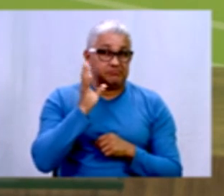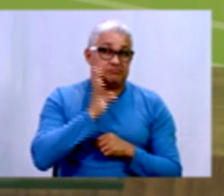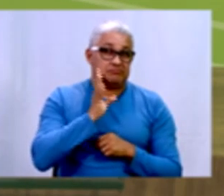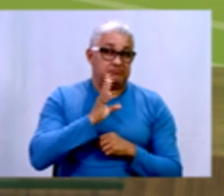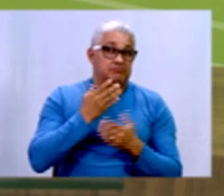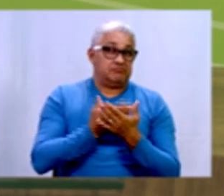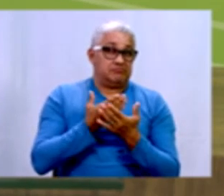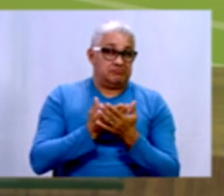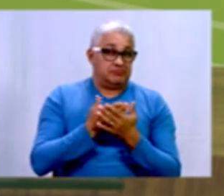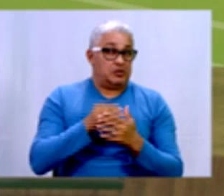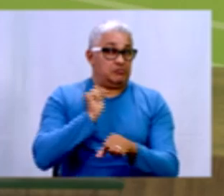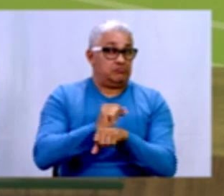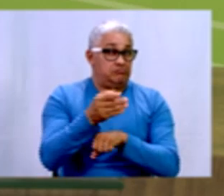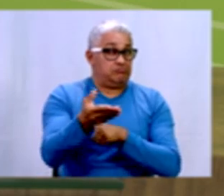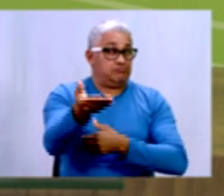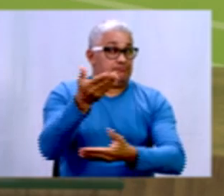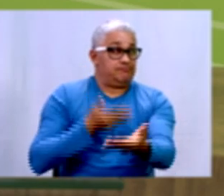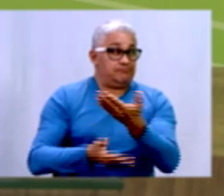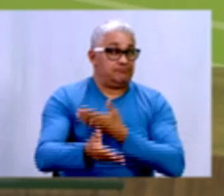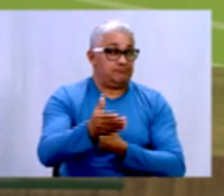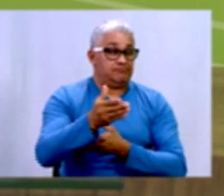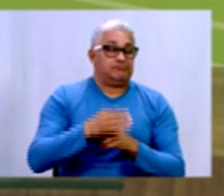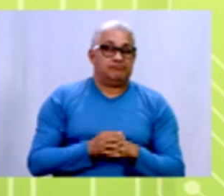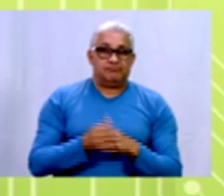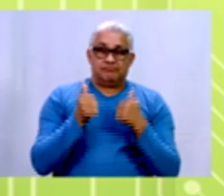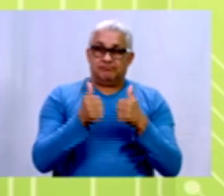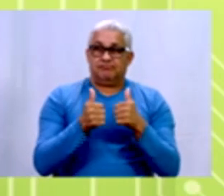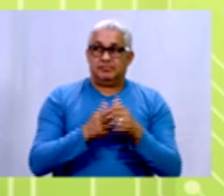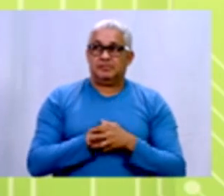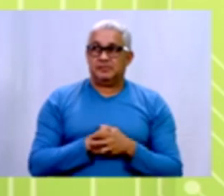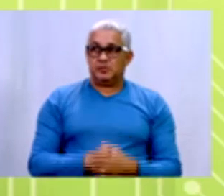espero bastante interação de vocês no chat, ok?